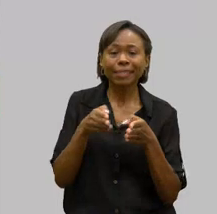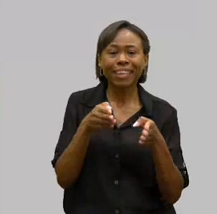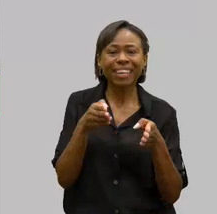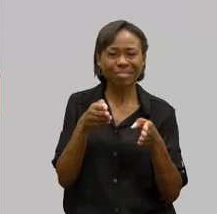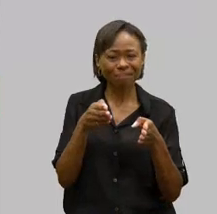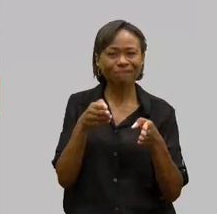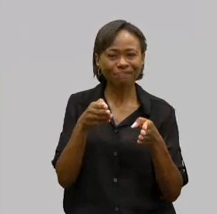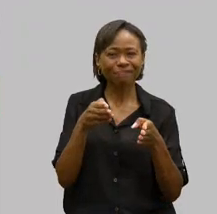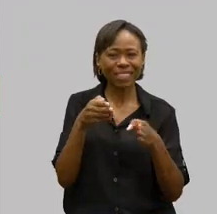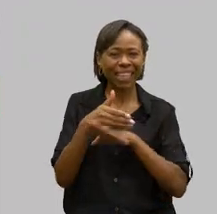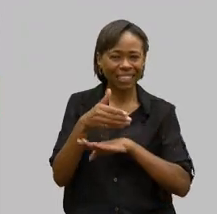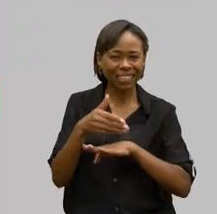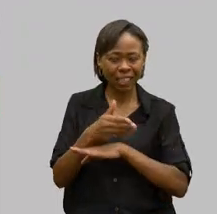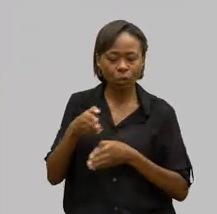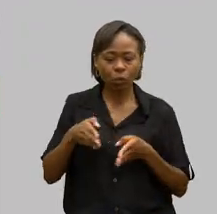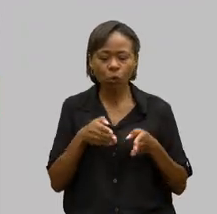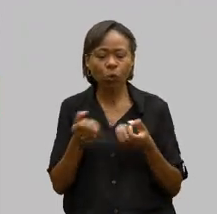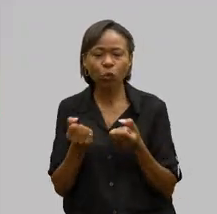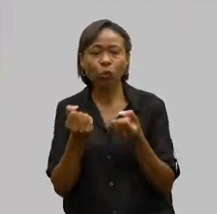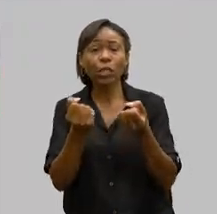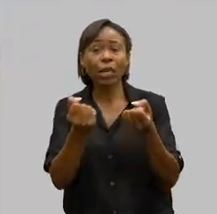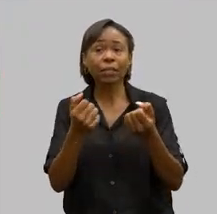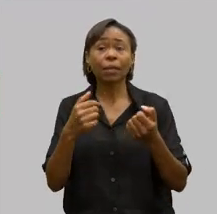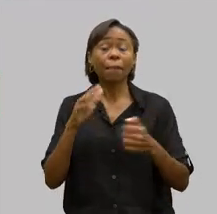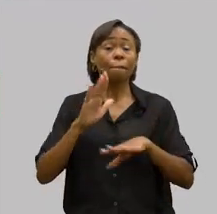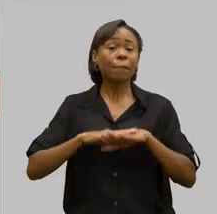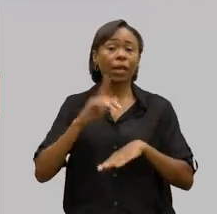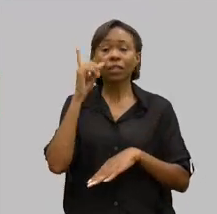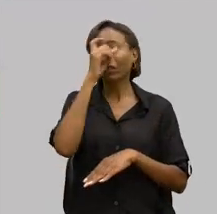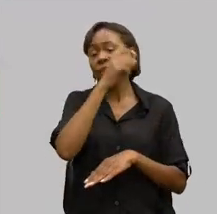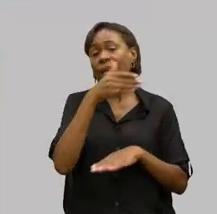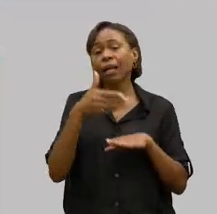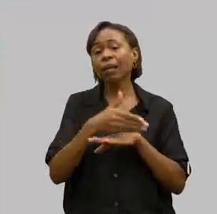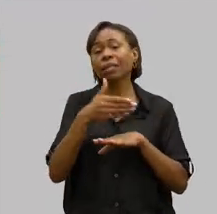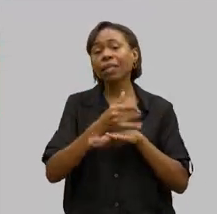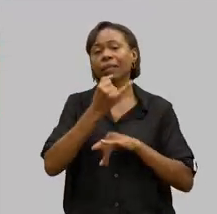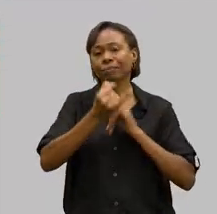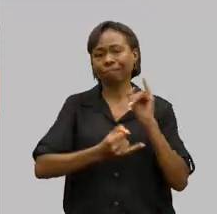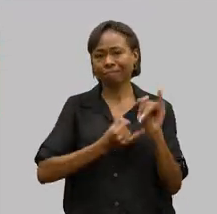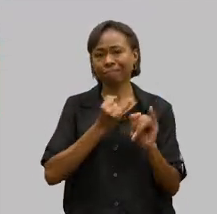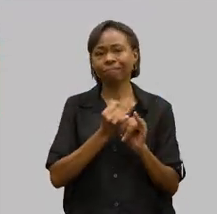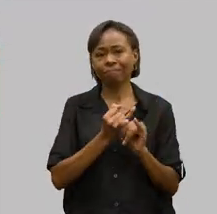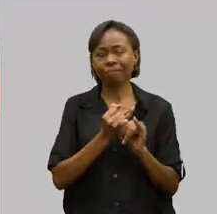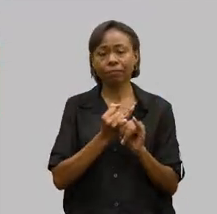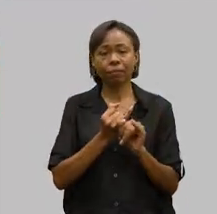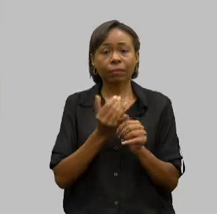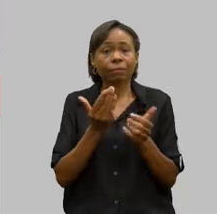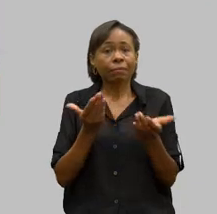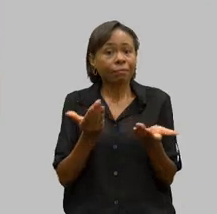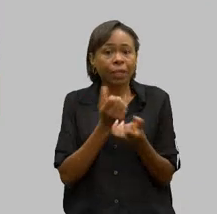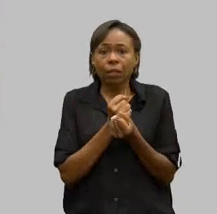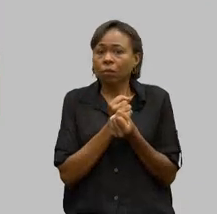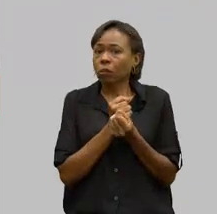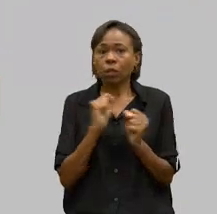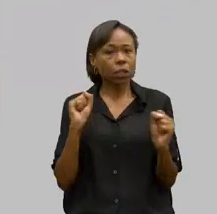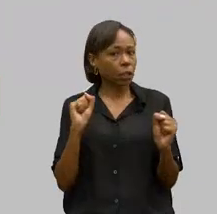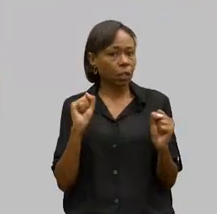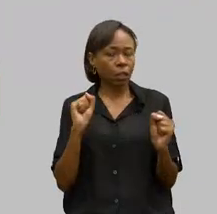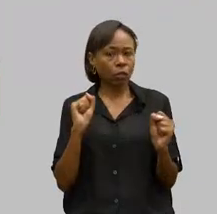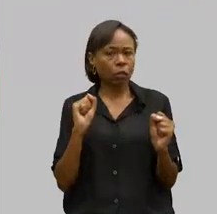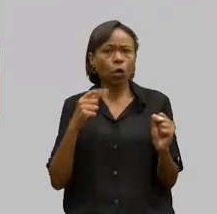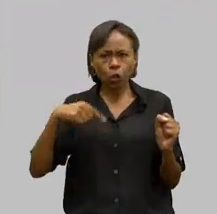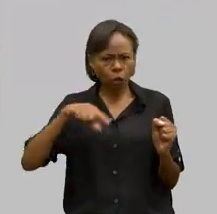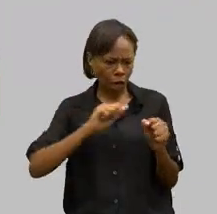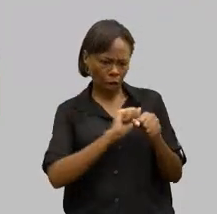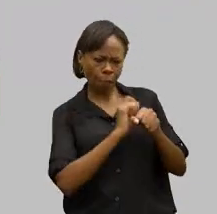difícil ainda do acesso pela internet. Então, não é possível mais, a gente já está distante da pandemia,